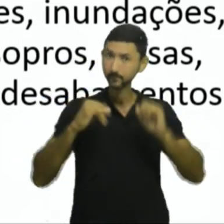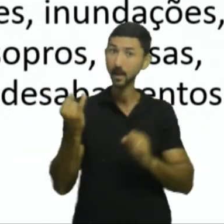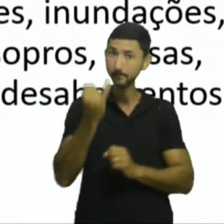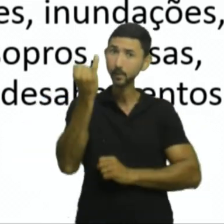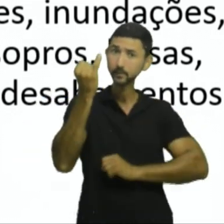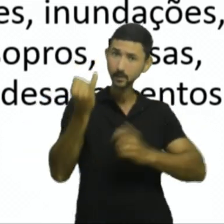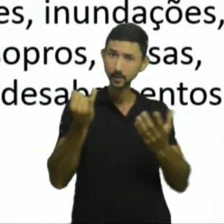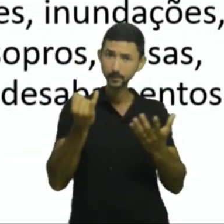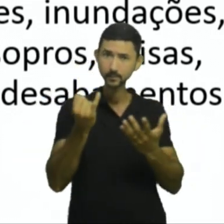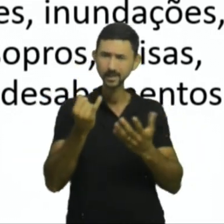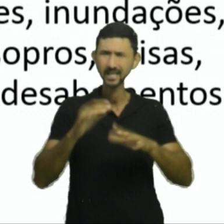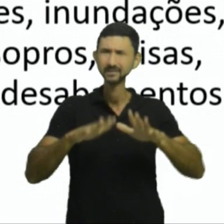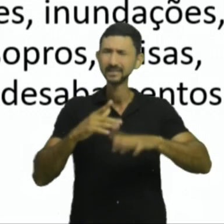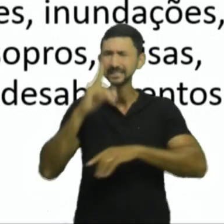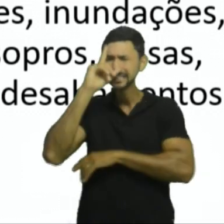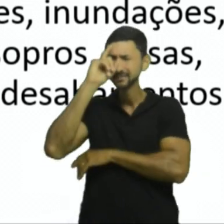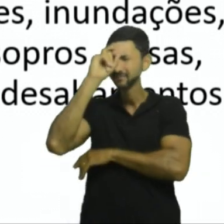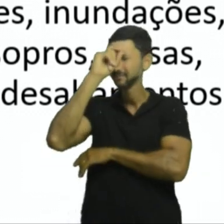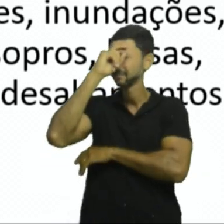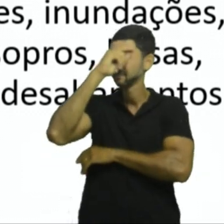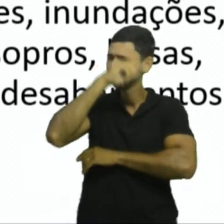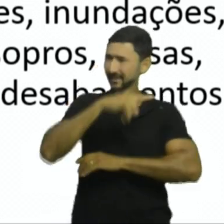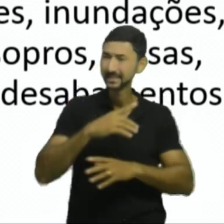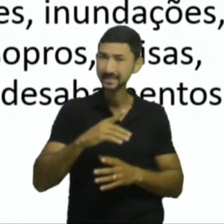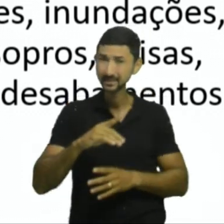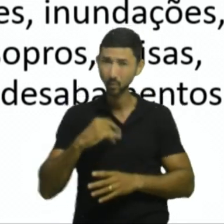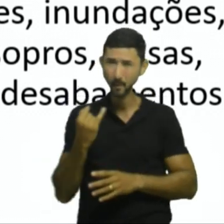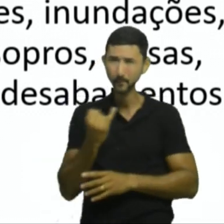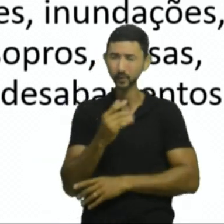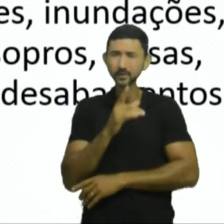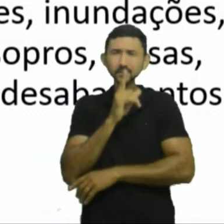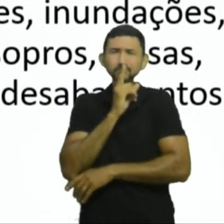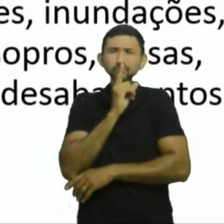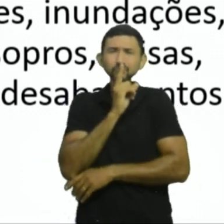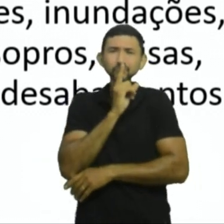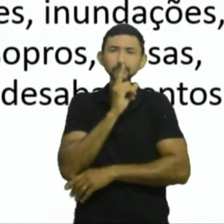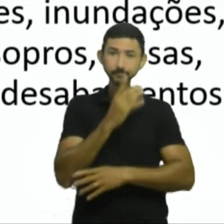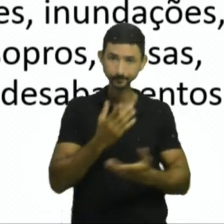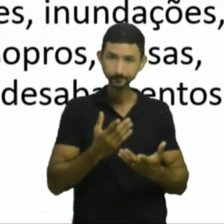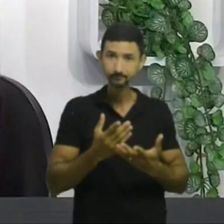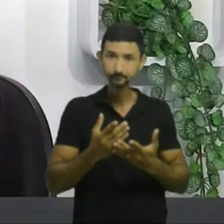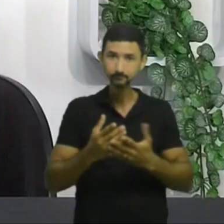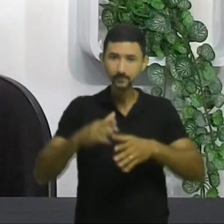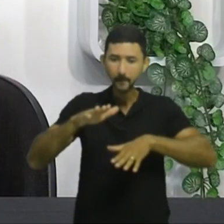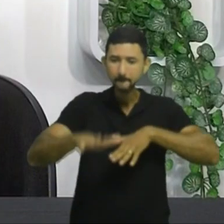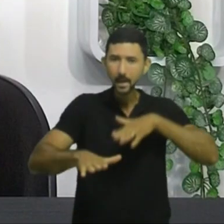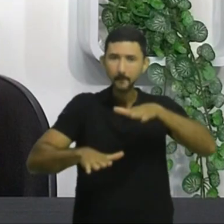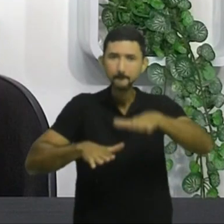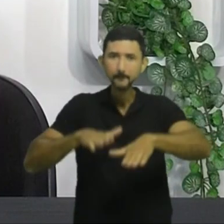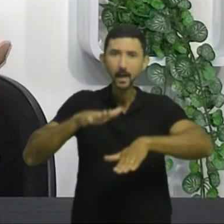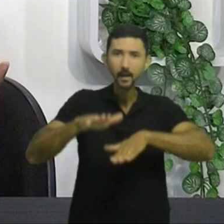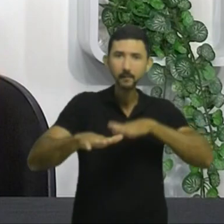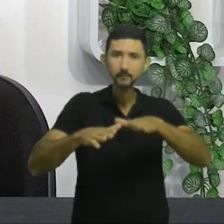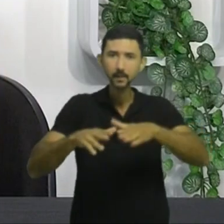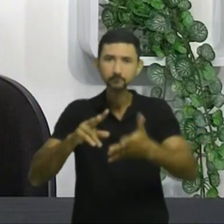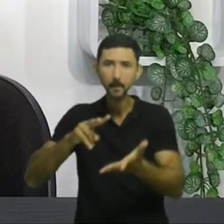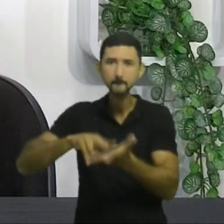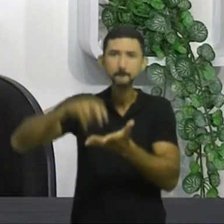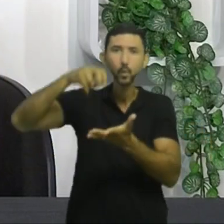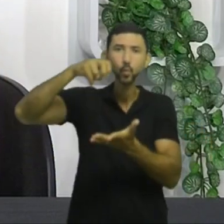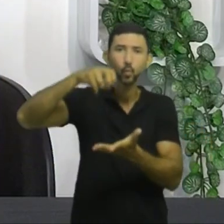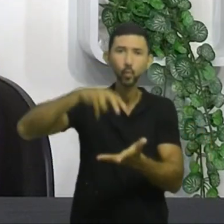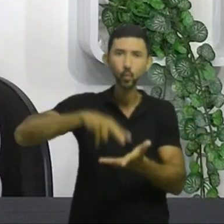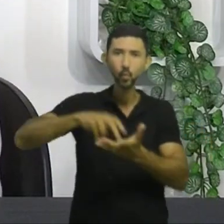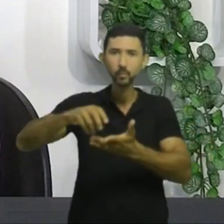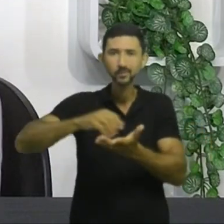E às vezes é tão difícil a gente descobrir a importância dele. Os nossos passos, os pulos,